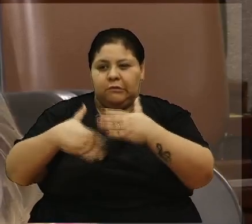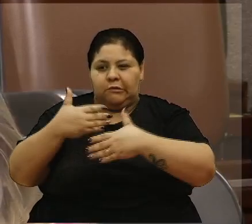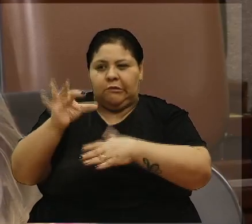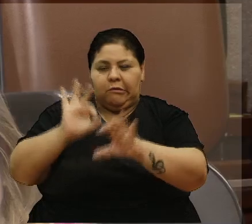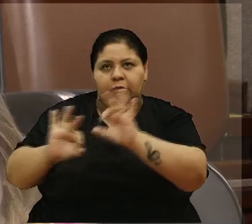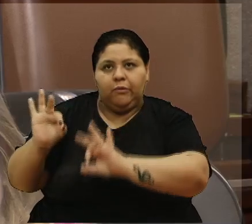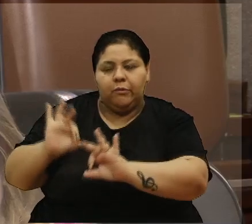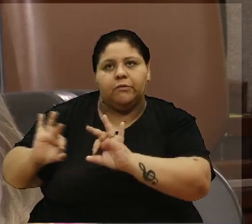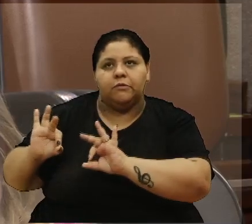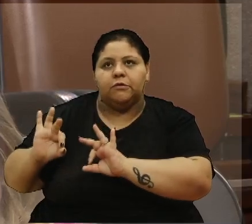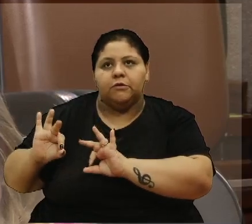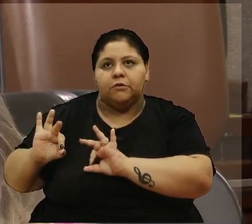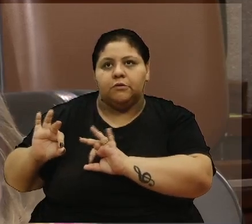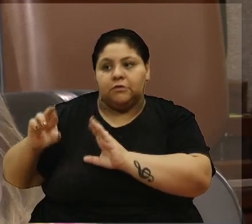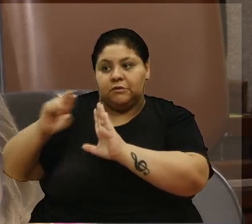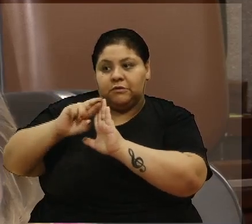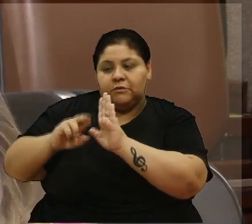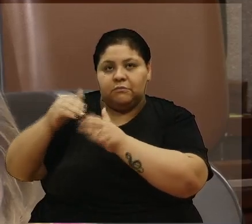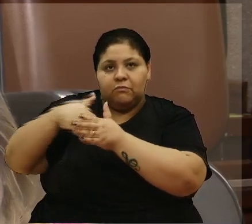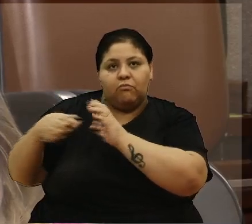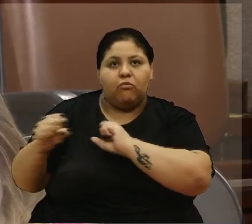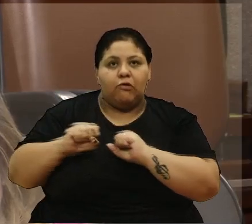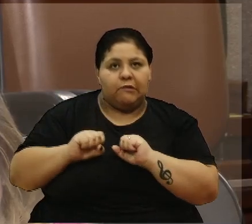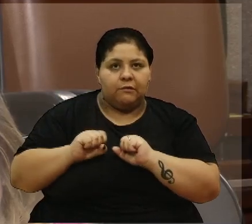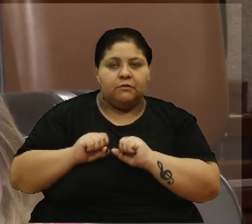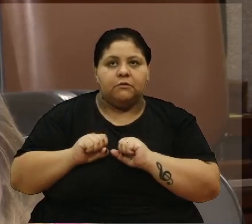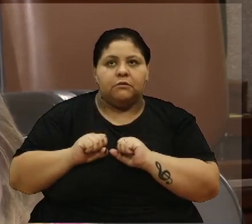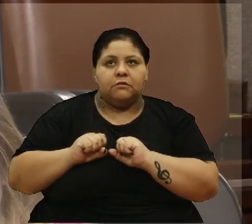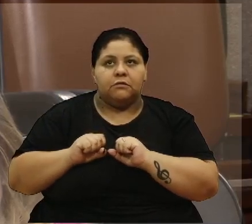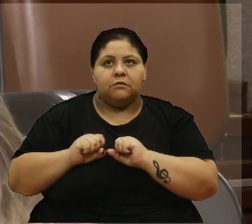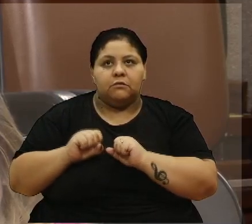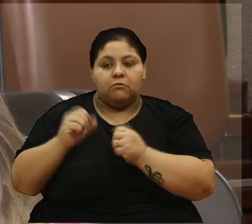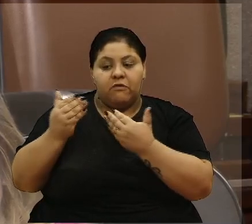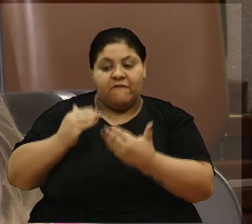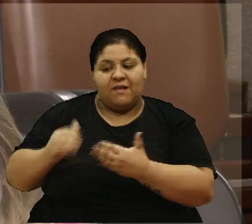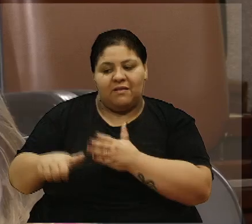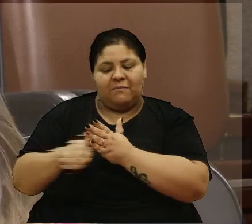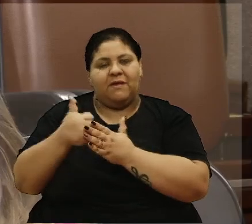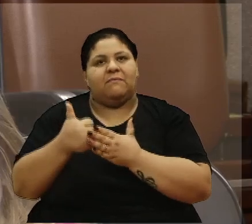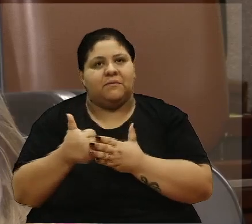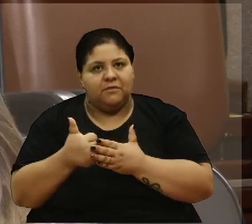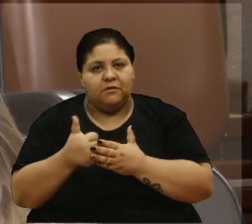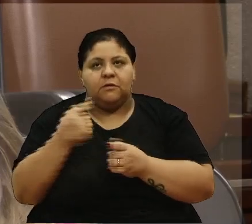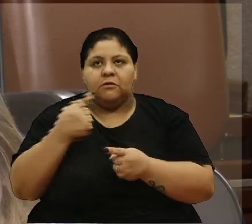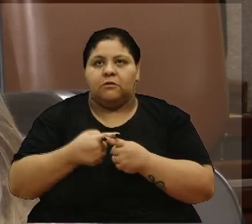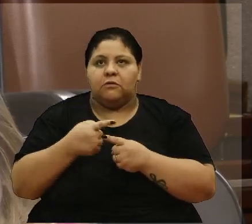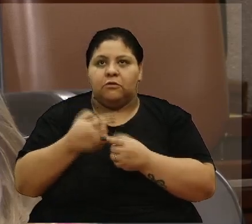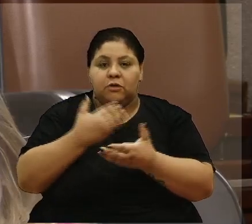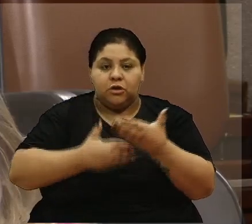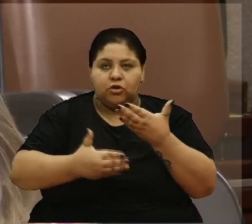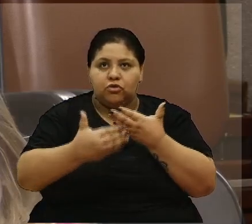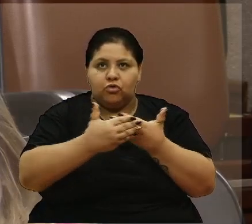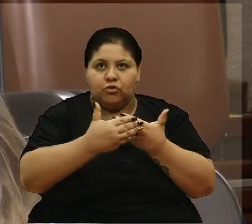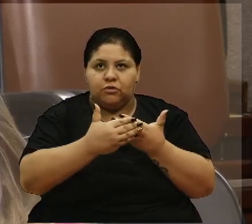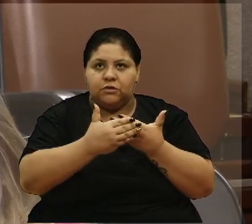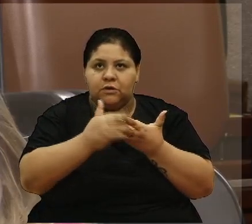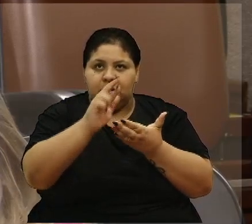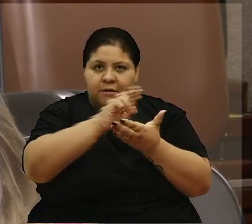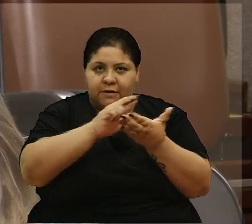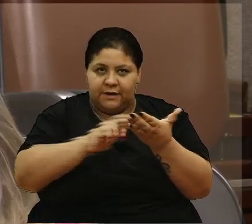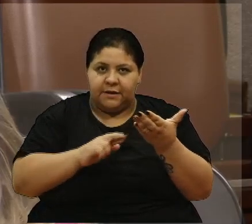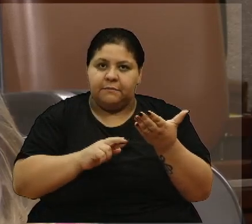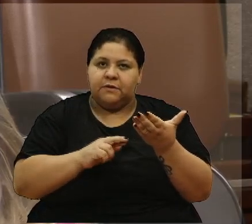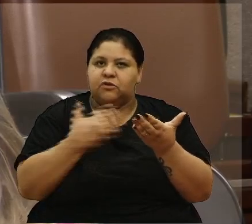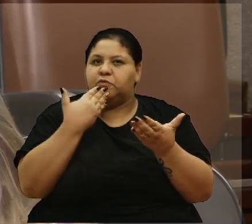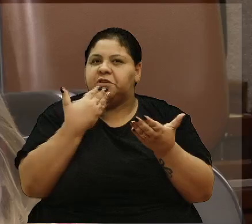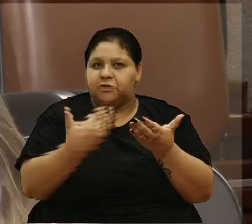adequação do regimento interno, nós vamos poder dar uma analisada melhor, porque todos os requerimentos, colegas vereadores e